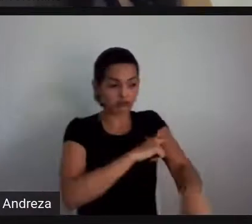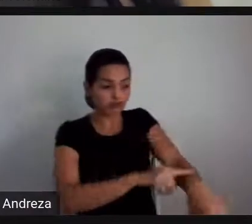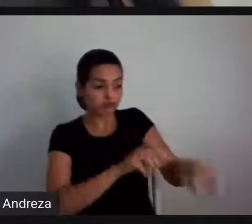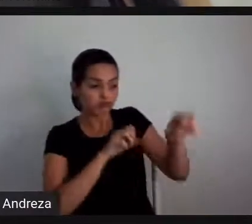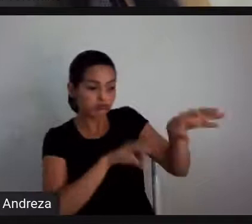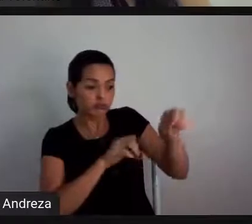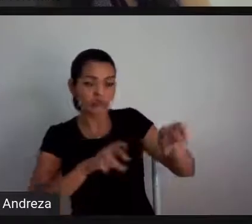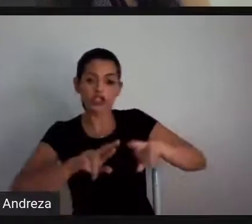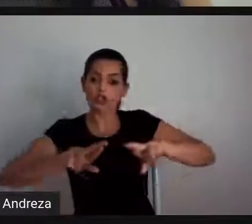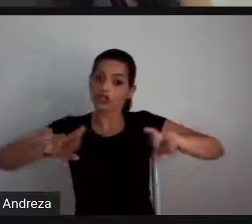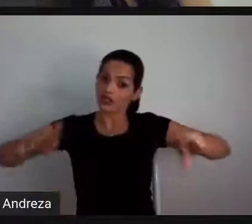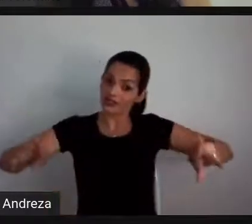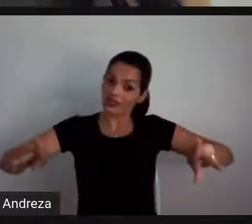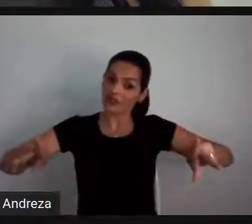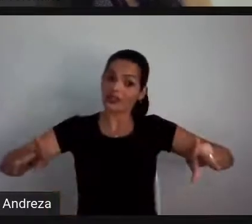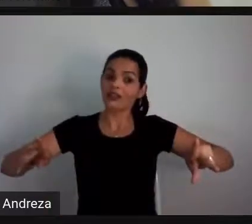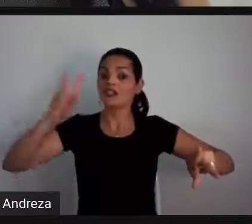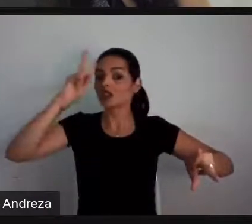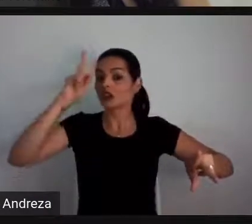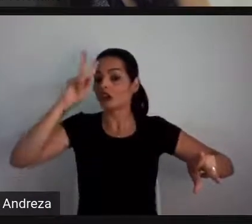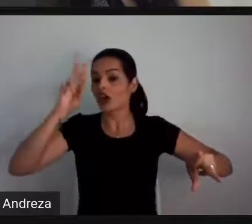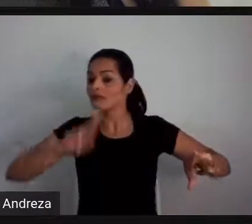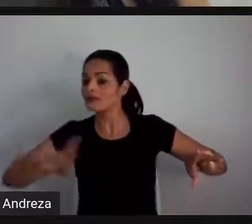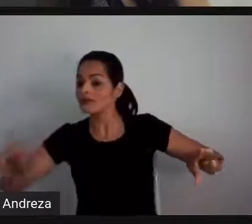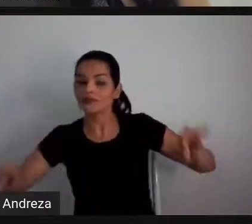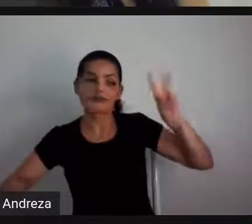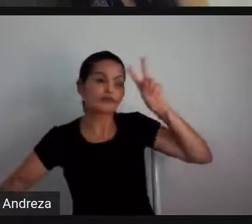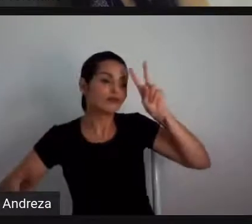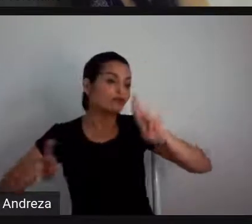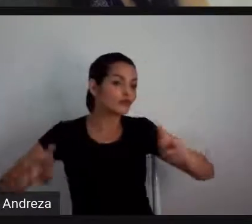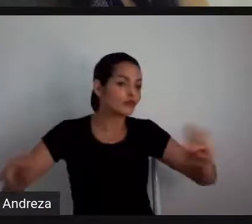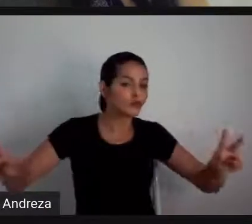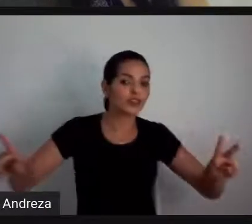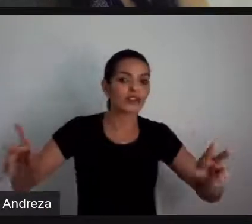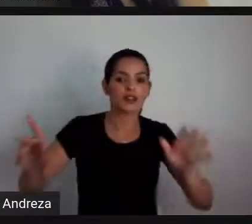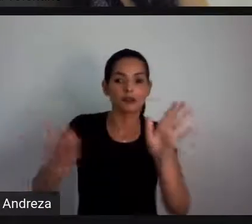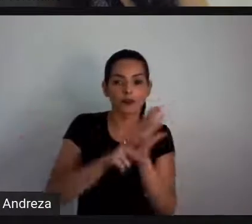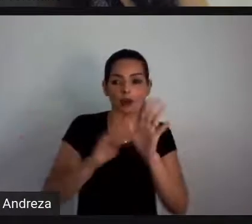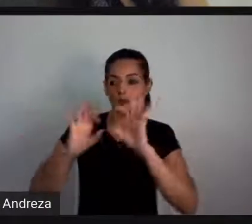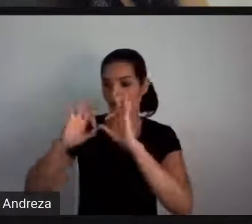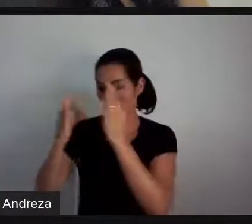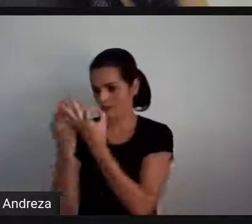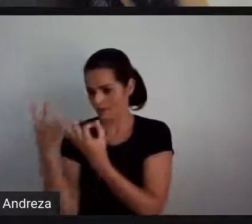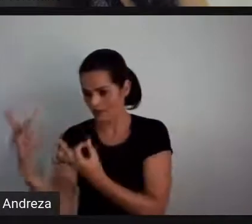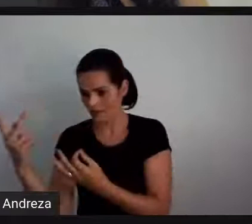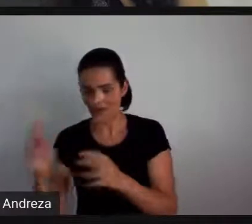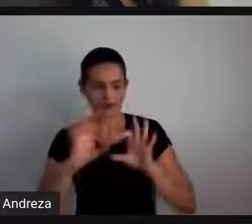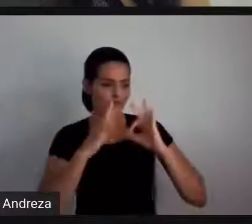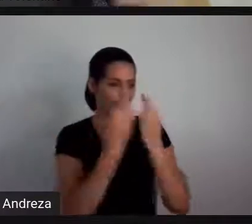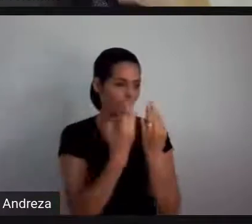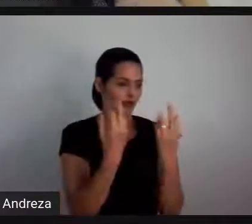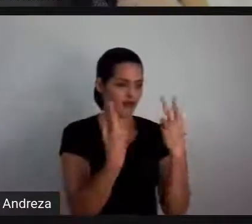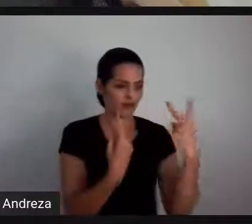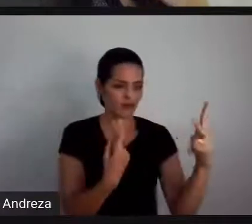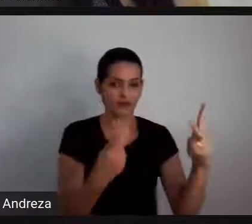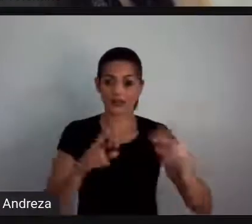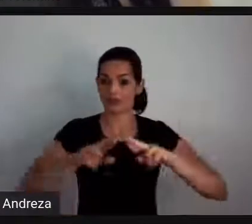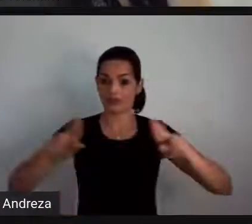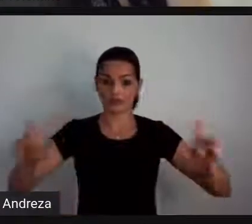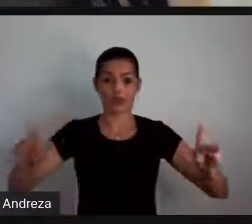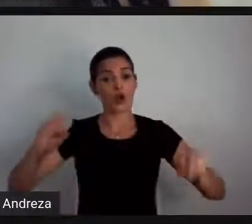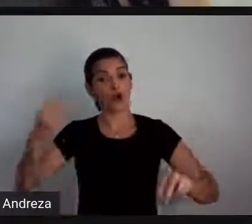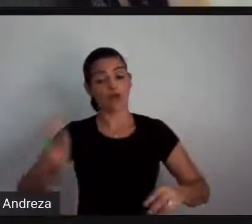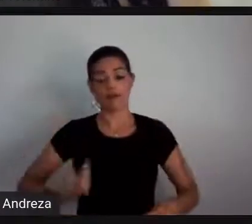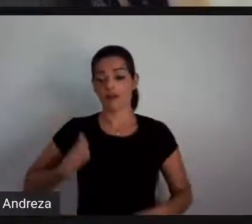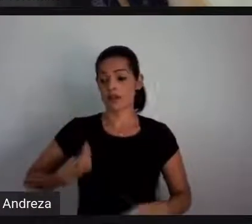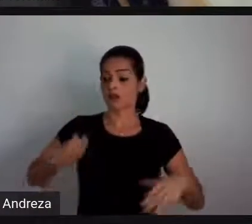com dinheiro diferente, tanto por conta das questões da própria família dela, quanto também a trajetória dela de vida. Então,